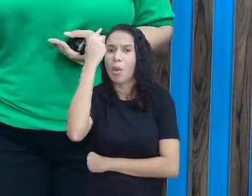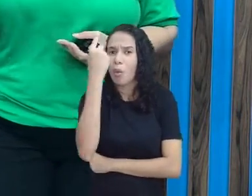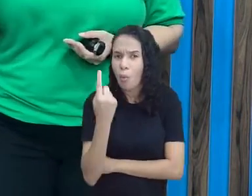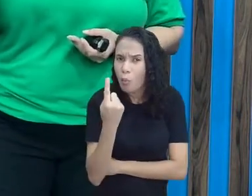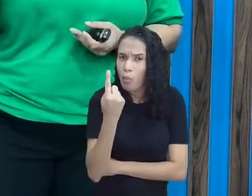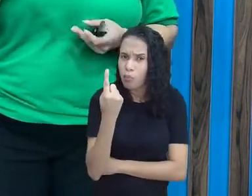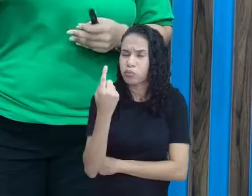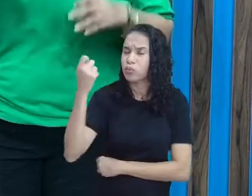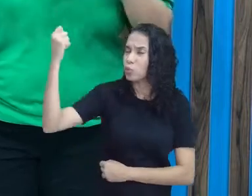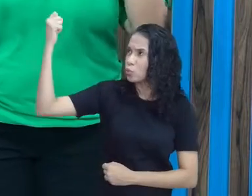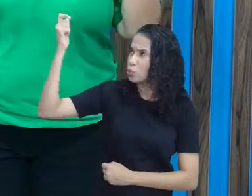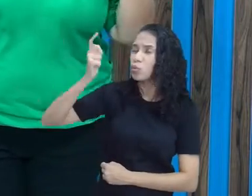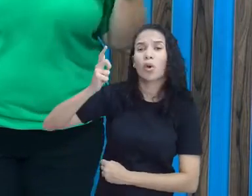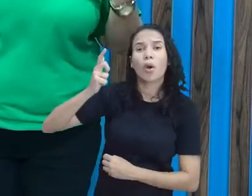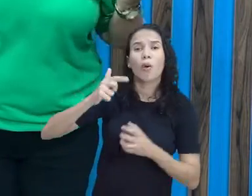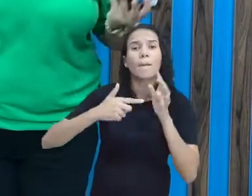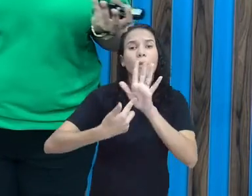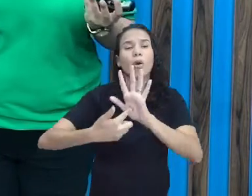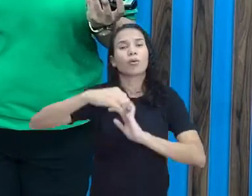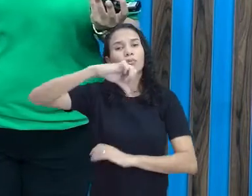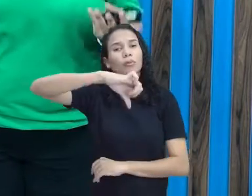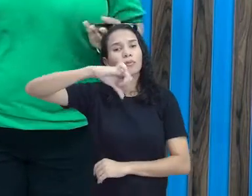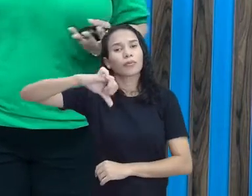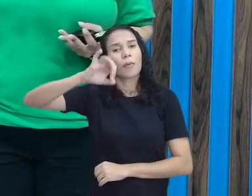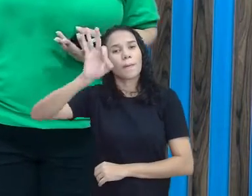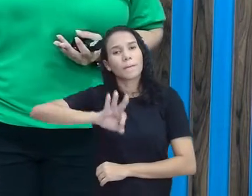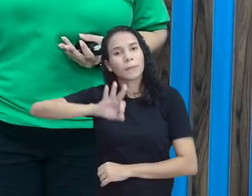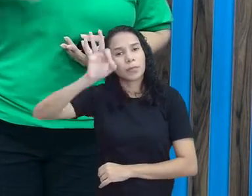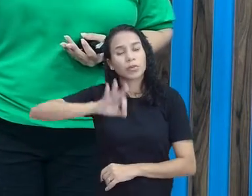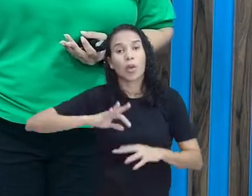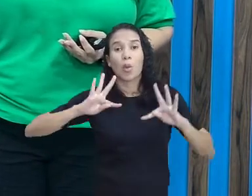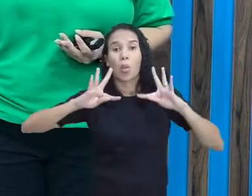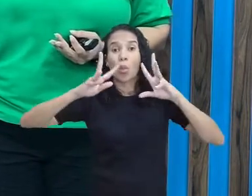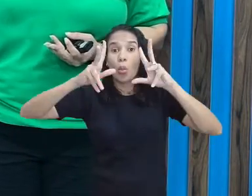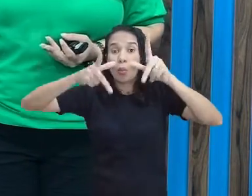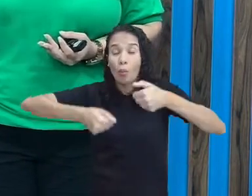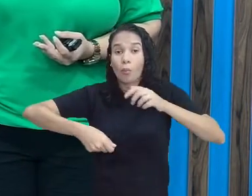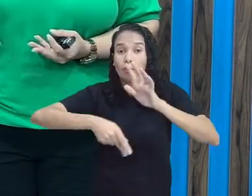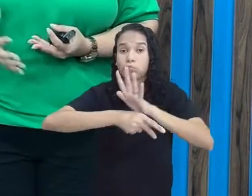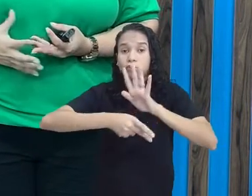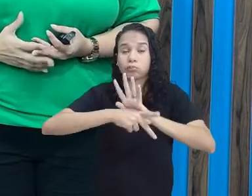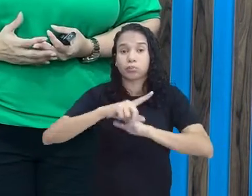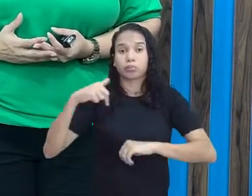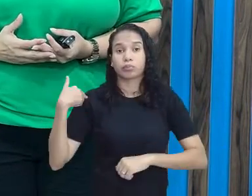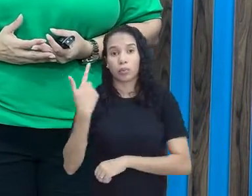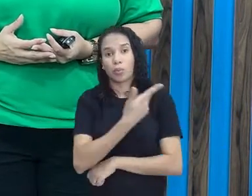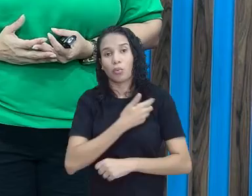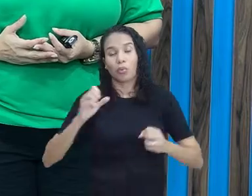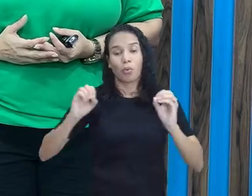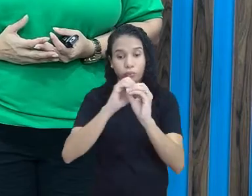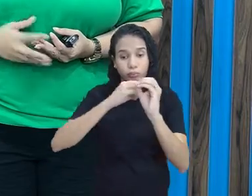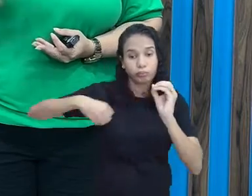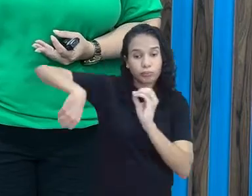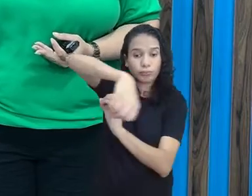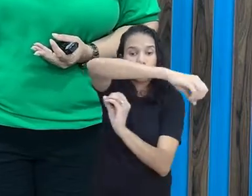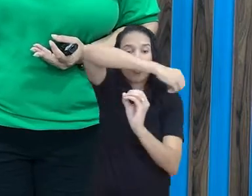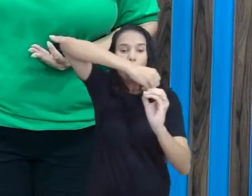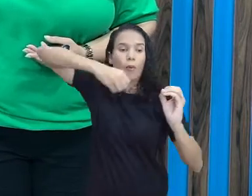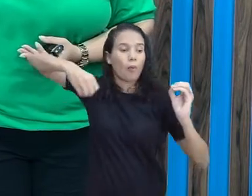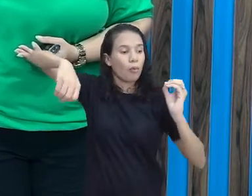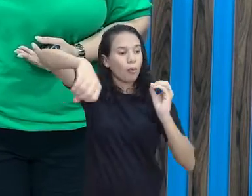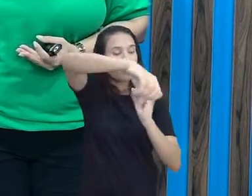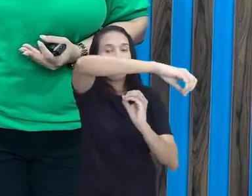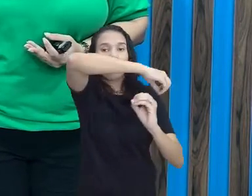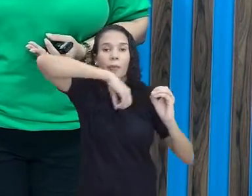Sol, ele representa 99% de toda a massa do nosso sistema solar, e